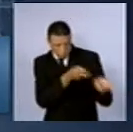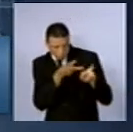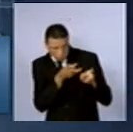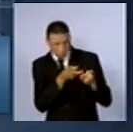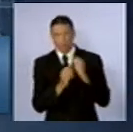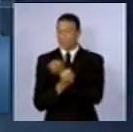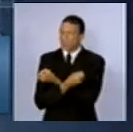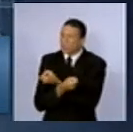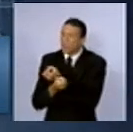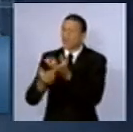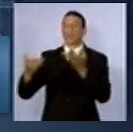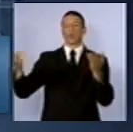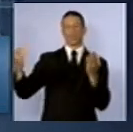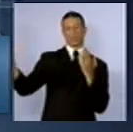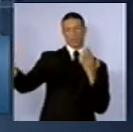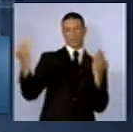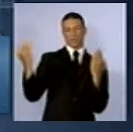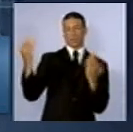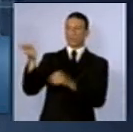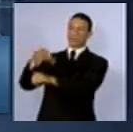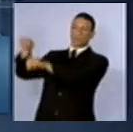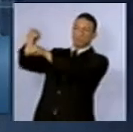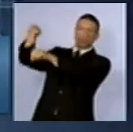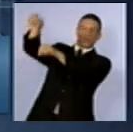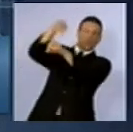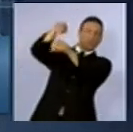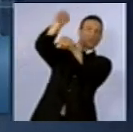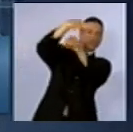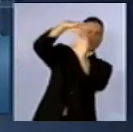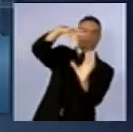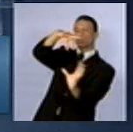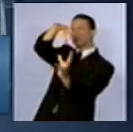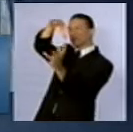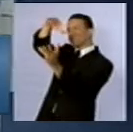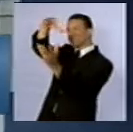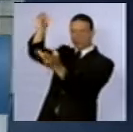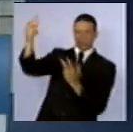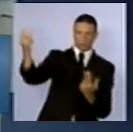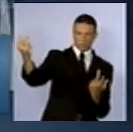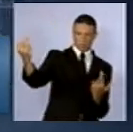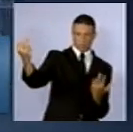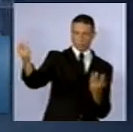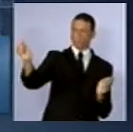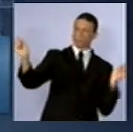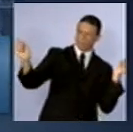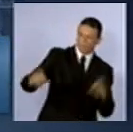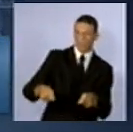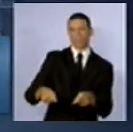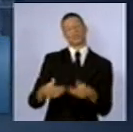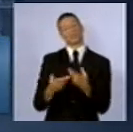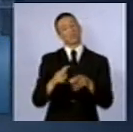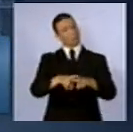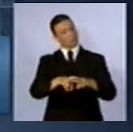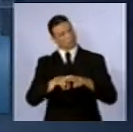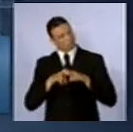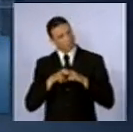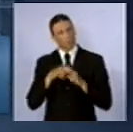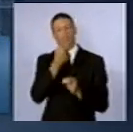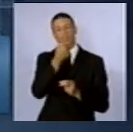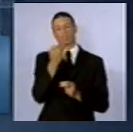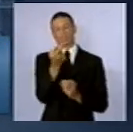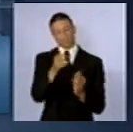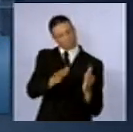com pesquisas realizadas em outras populações no mundo então por isso ah foi publicado nesta